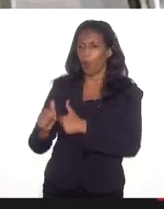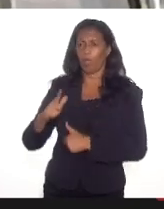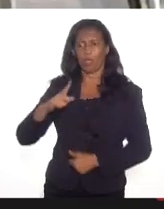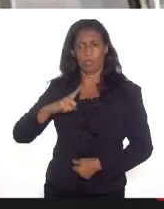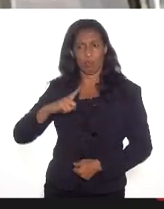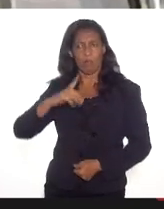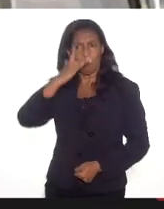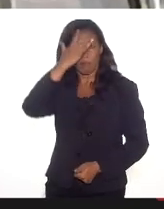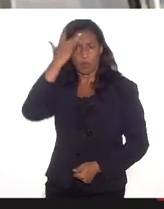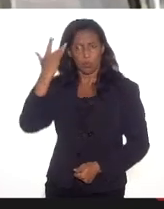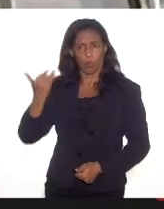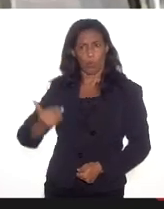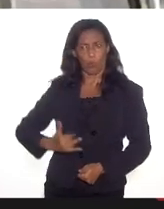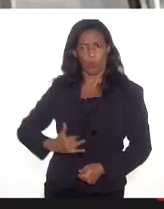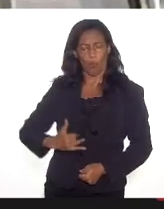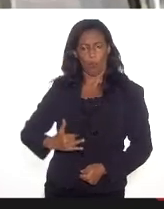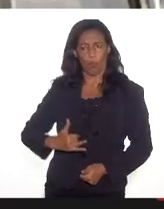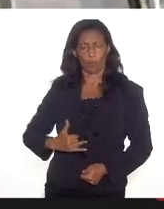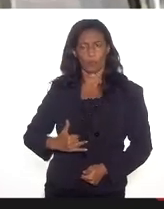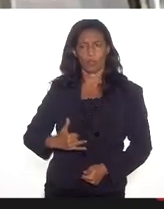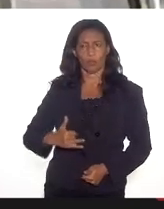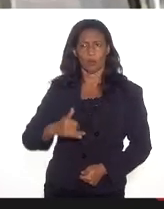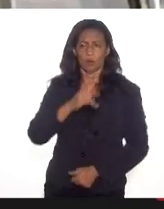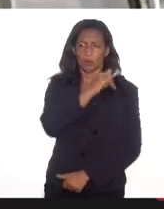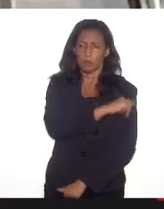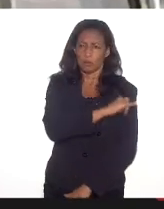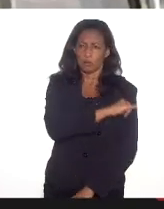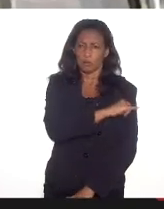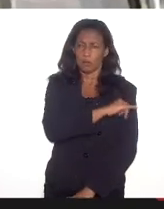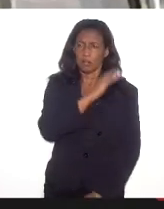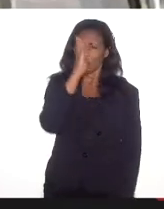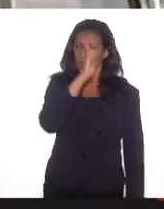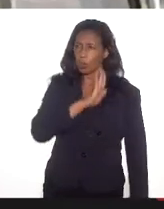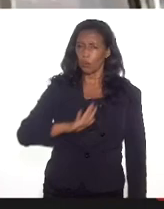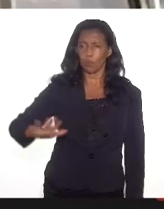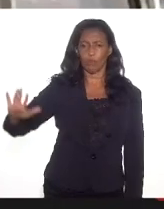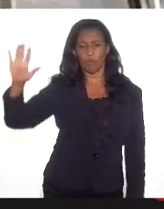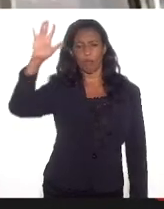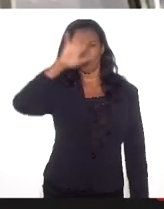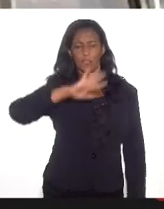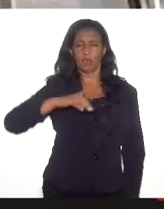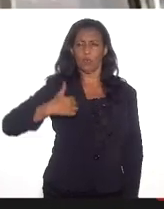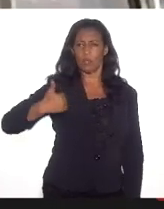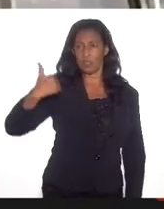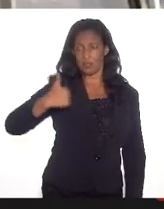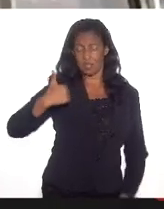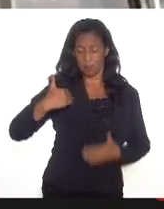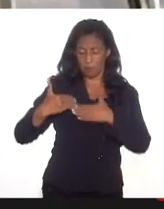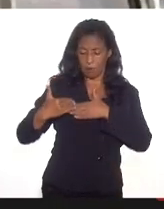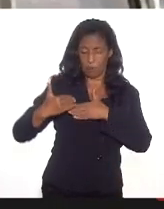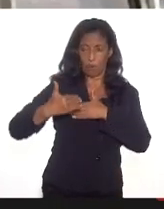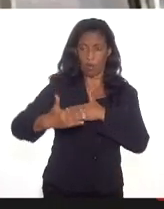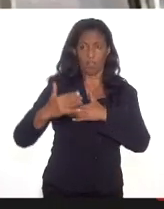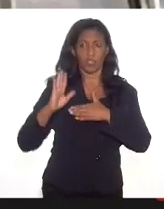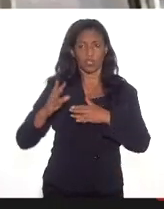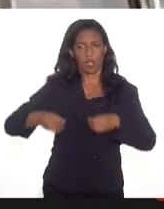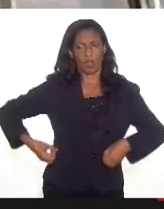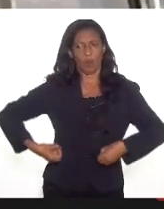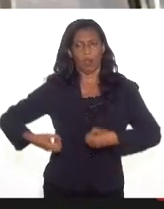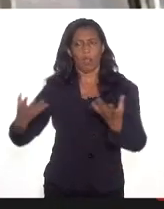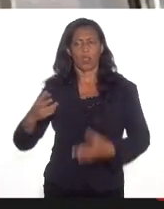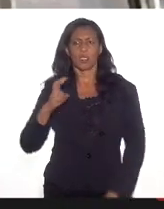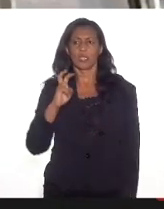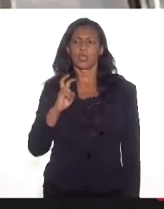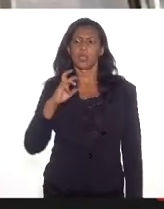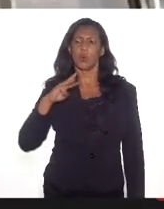no Rio de Janeiro e no Brasil onde só nessa primeira leva já distribuímos mais de 5 mil